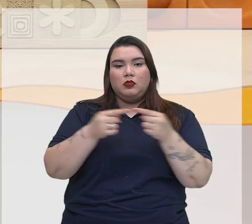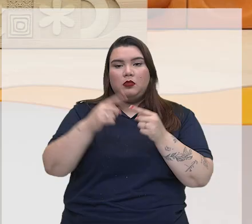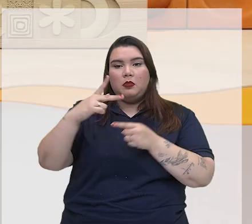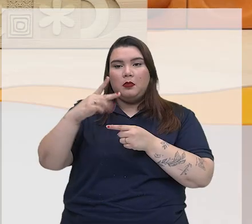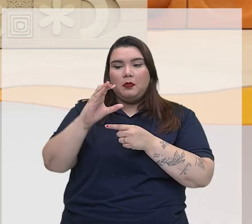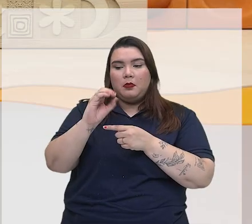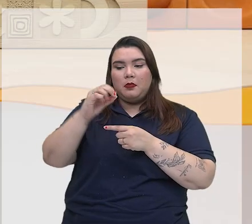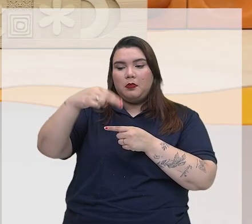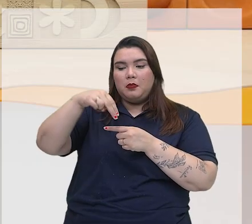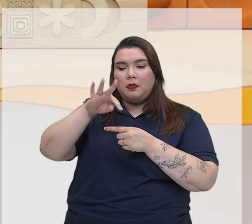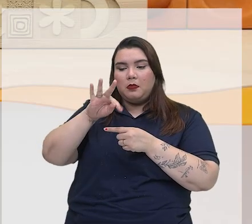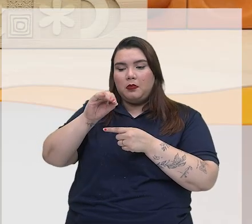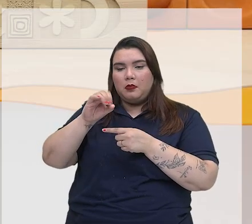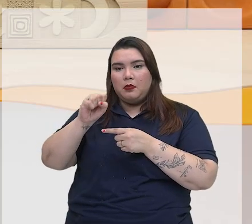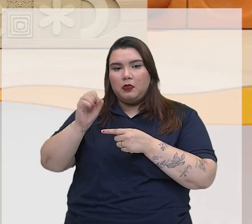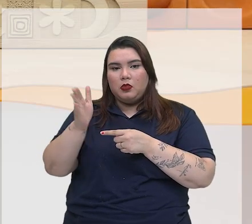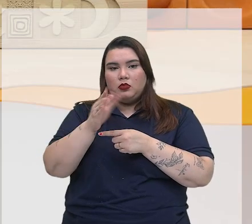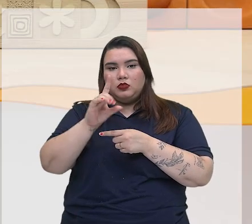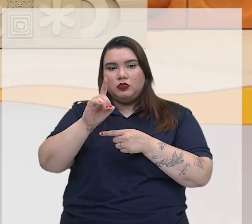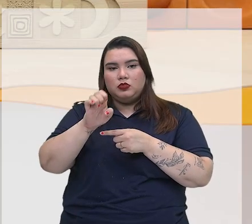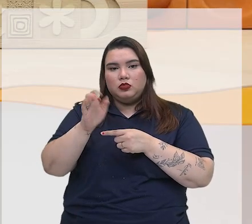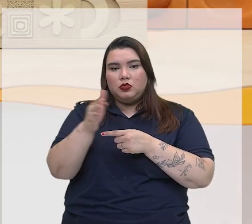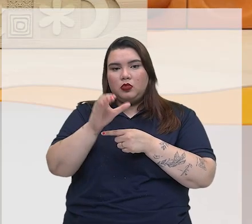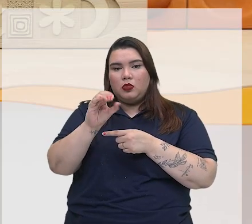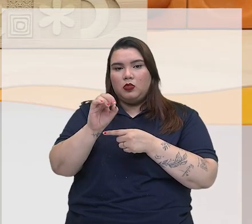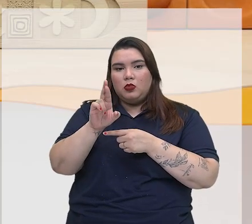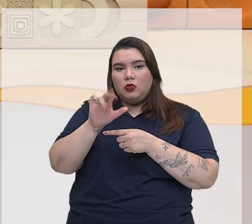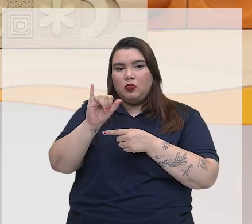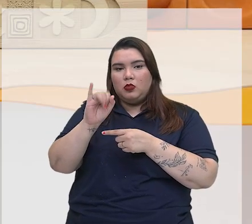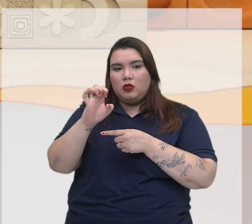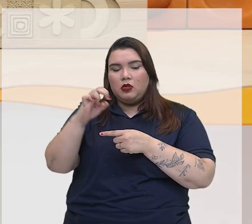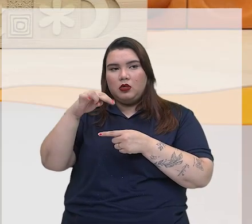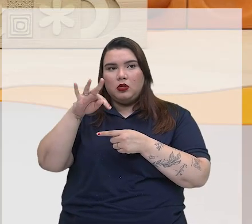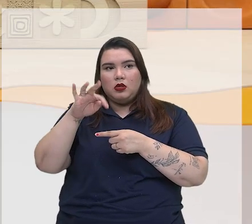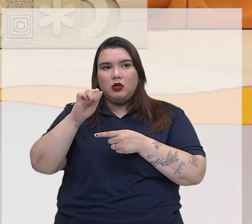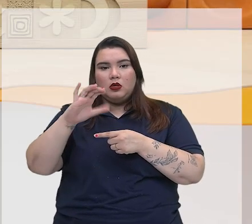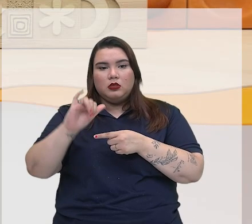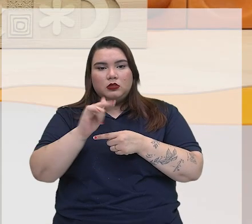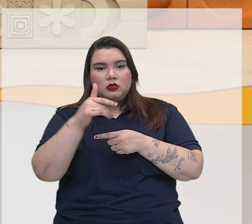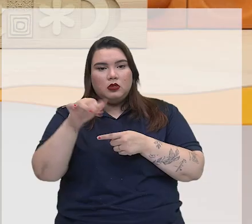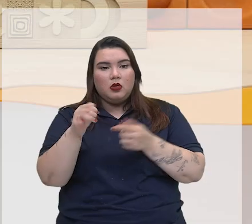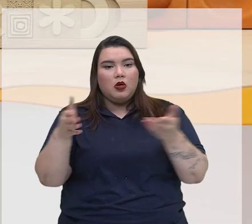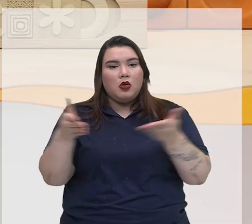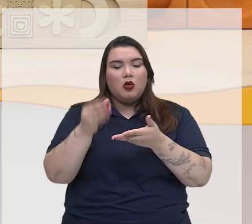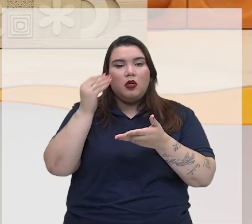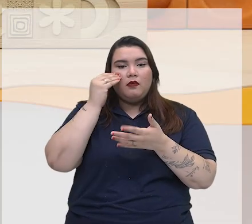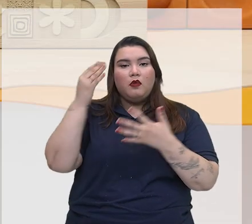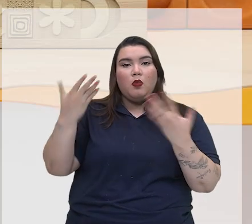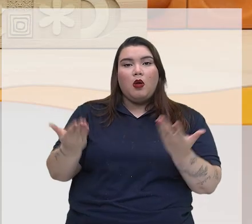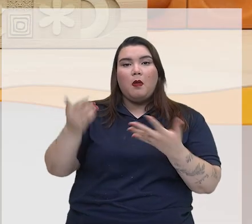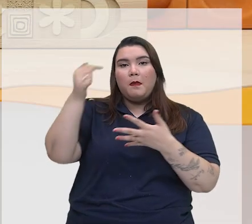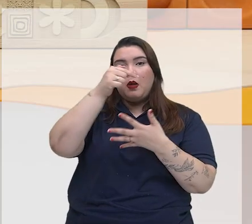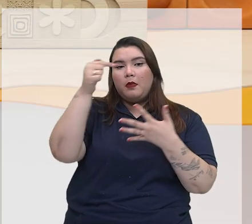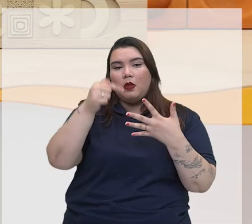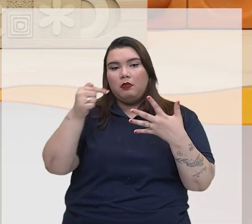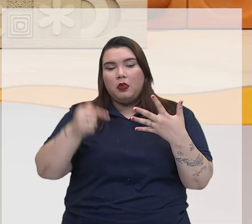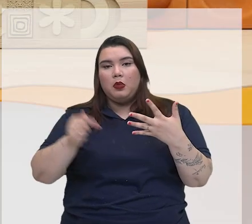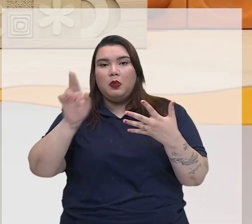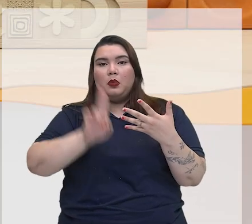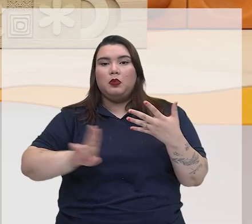de orientação. A gente vai verificar quais são esses pontos de orientação que são utilizados